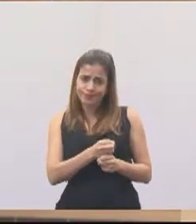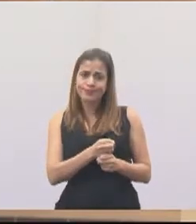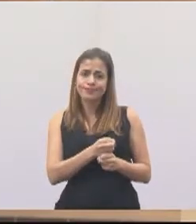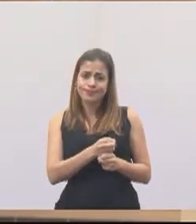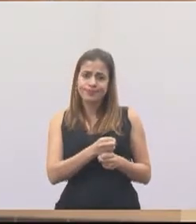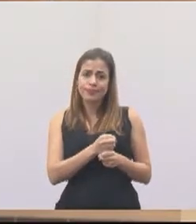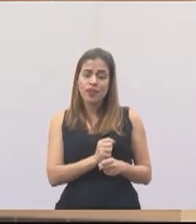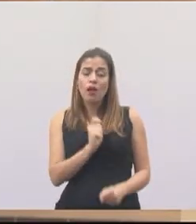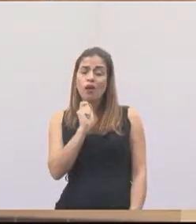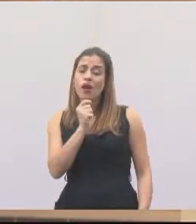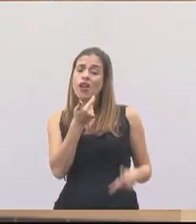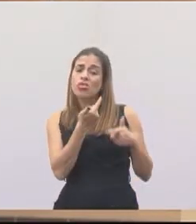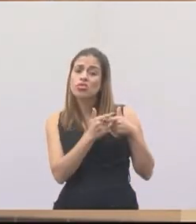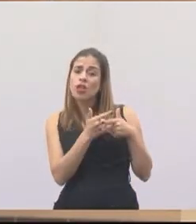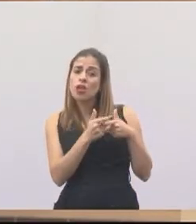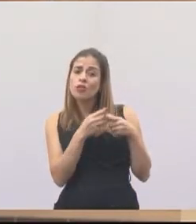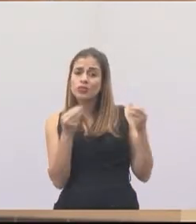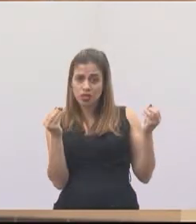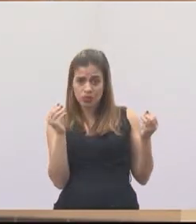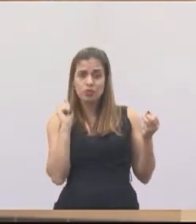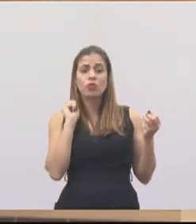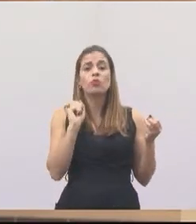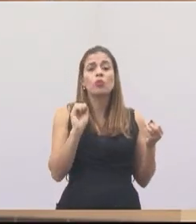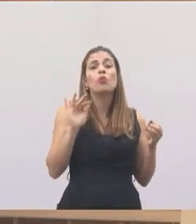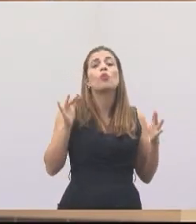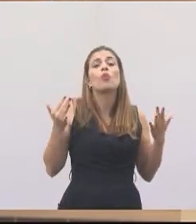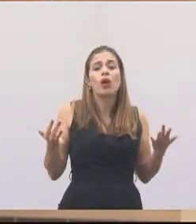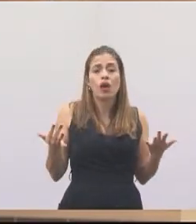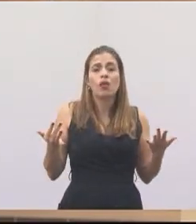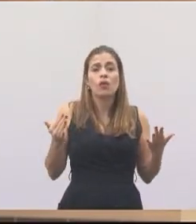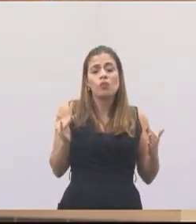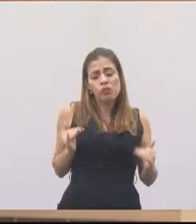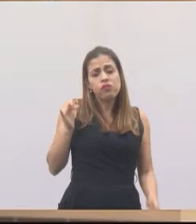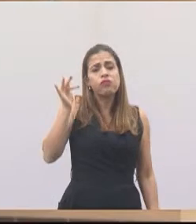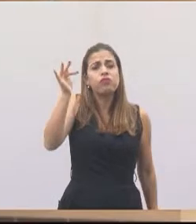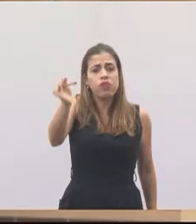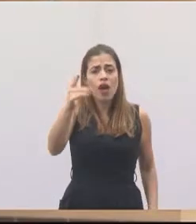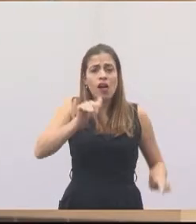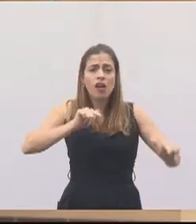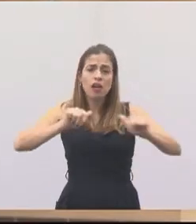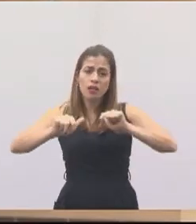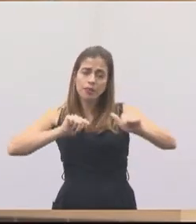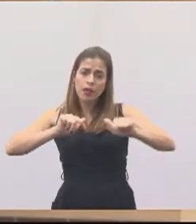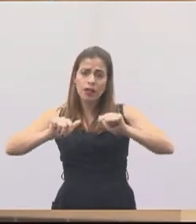E qual é a solução? Nós precisamos daqui para frente trabalhar